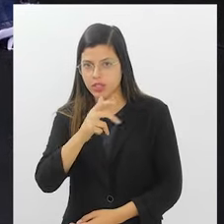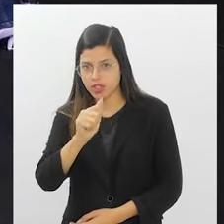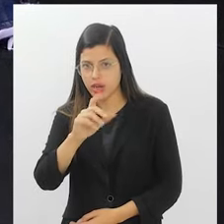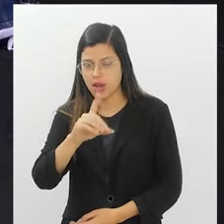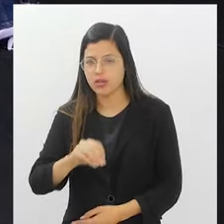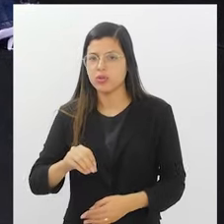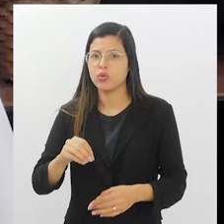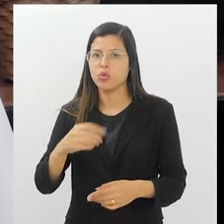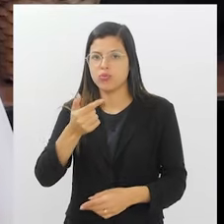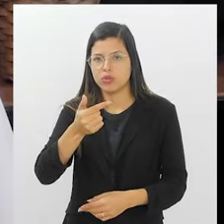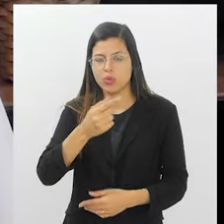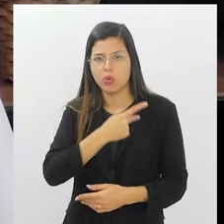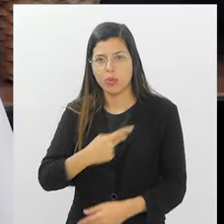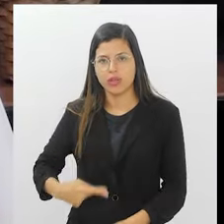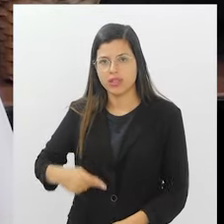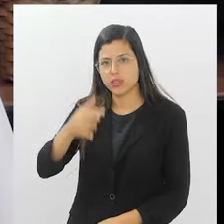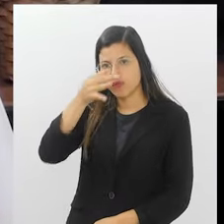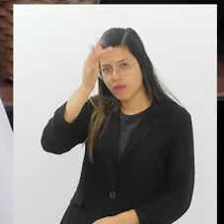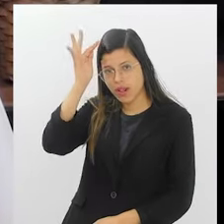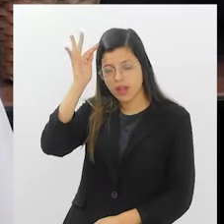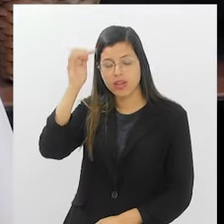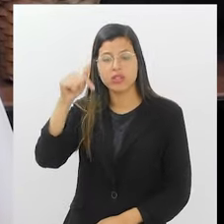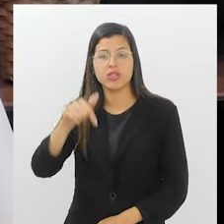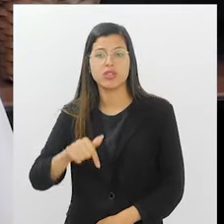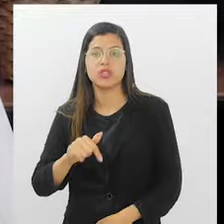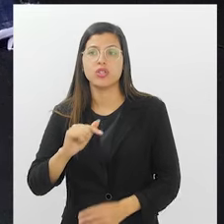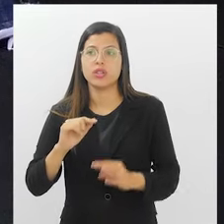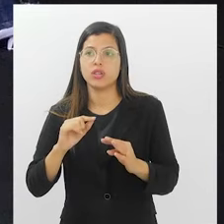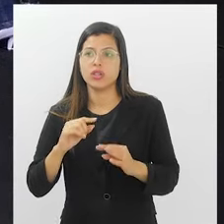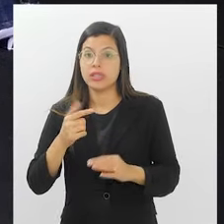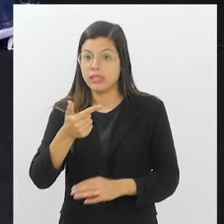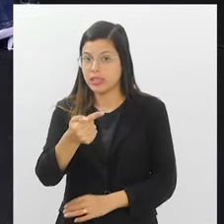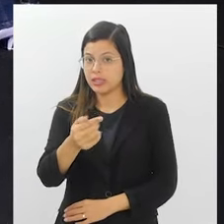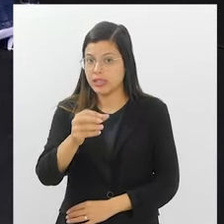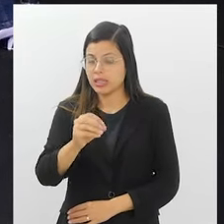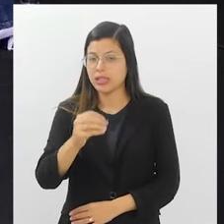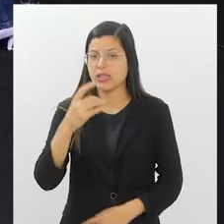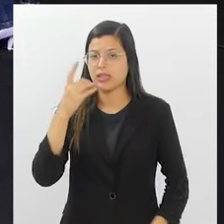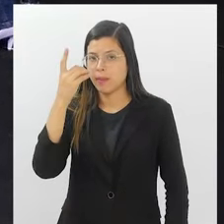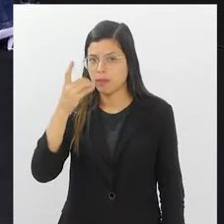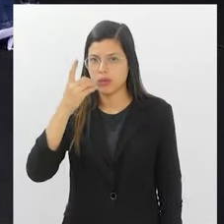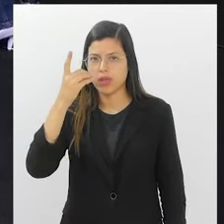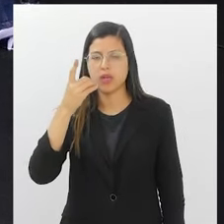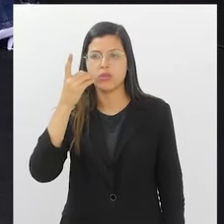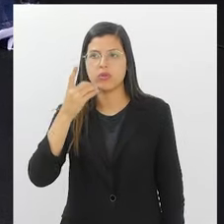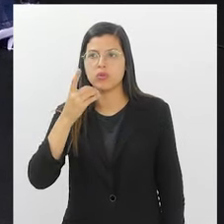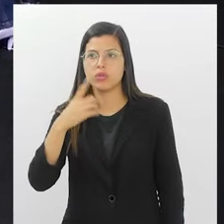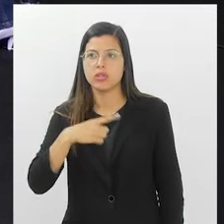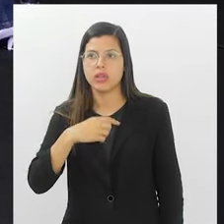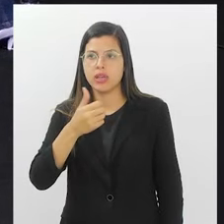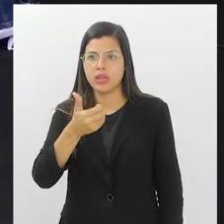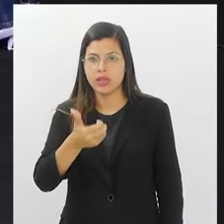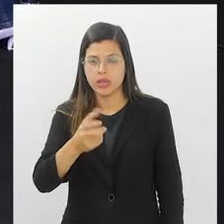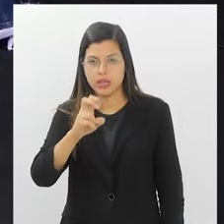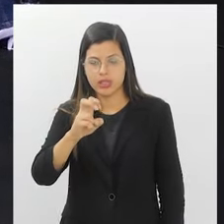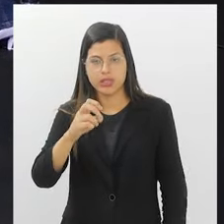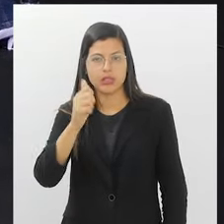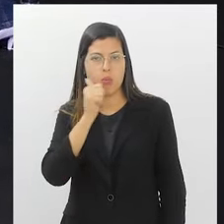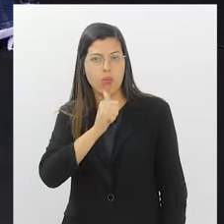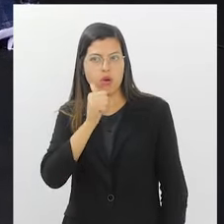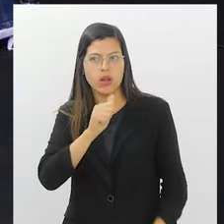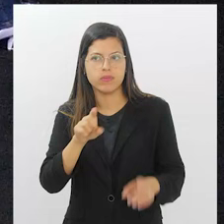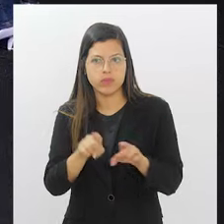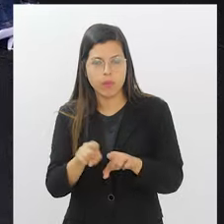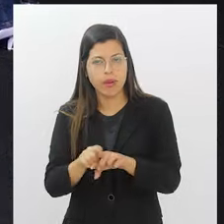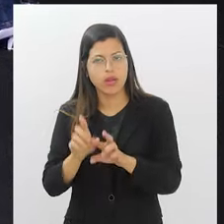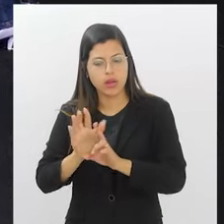Pacheco, né? Sou membro também de lá. E o parlamento está, todos os deputados aqui, os 70 deputados, nós temos 15 mulheres também